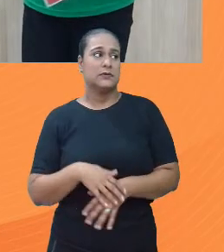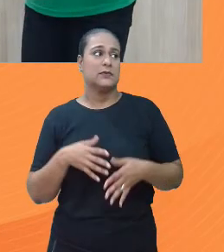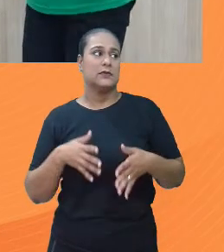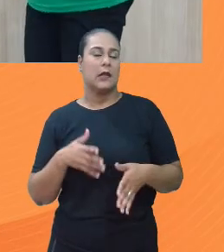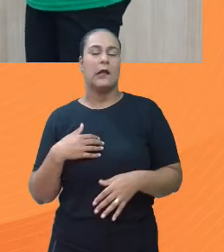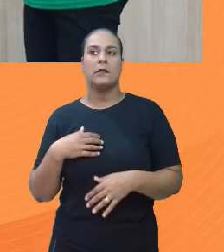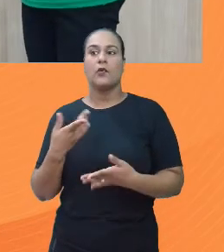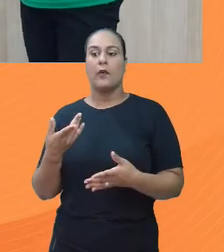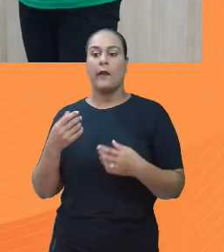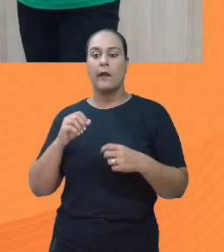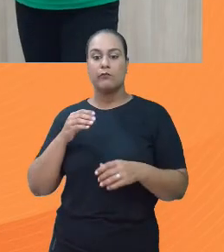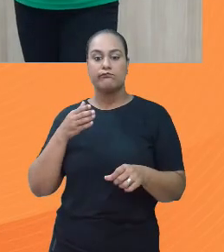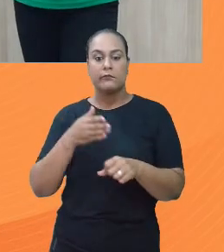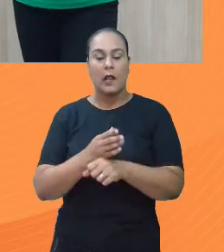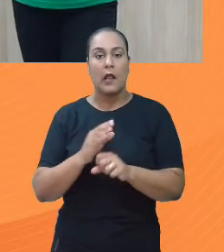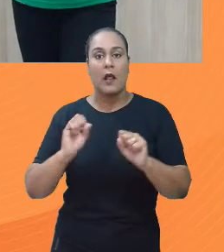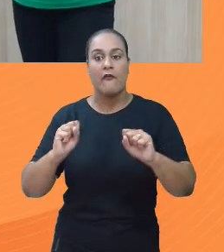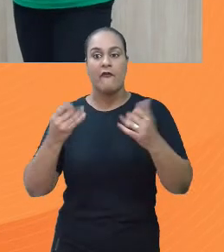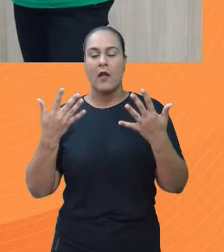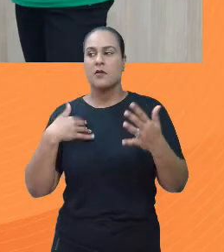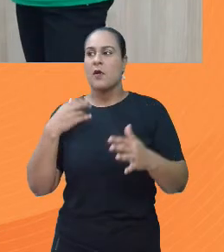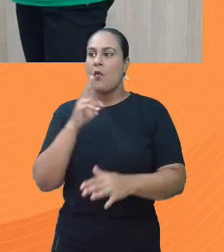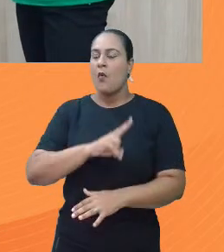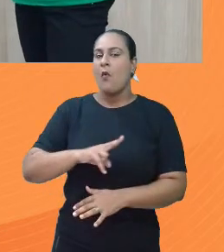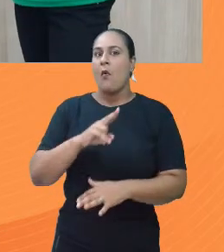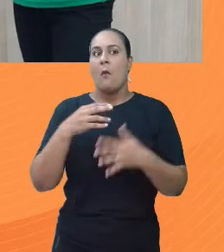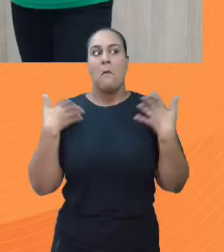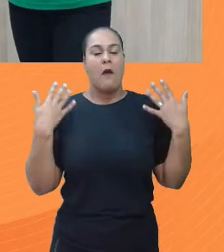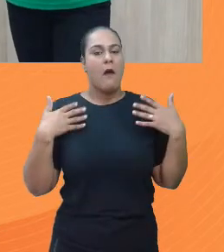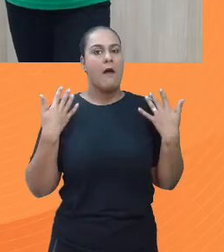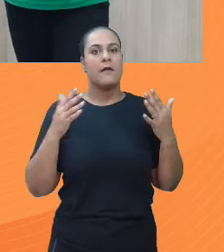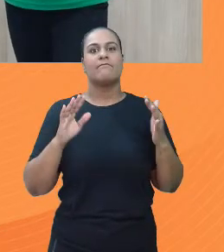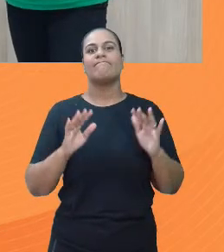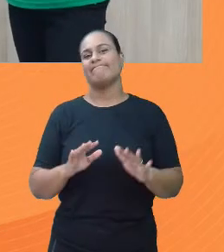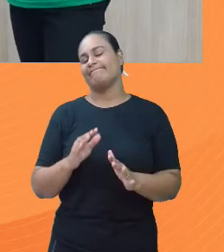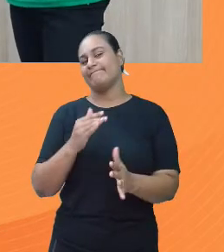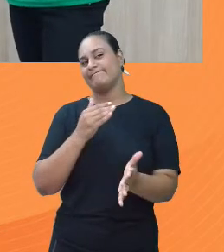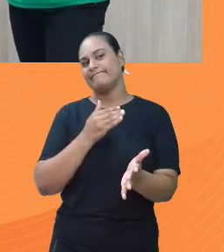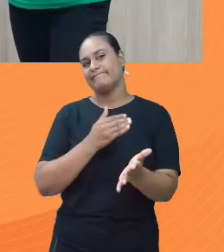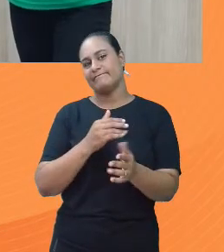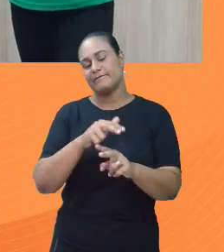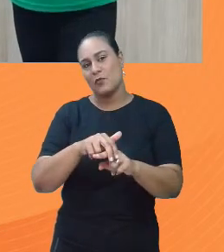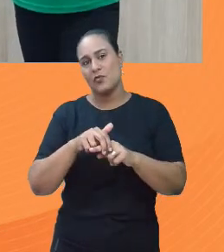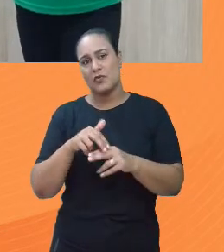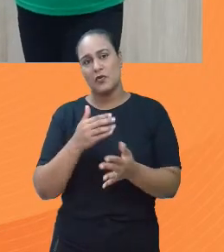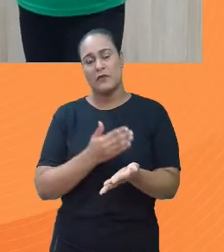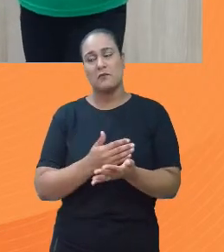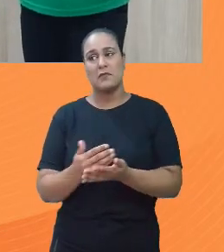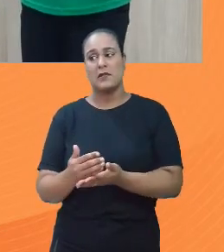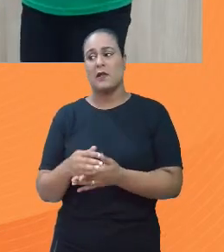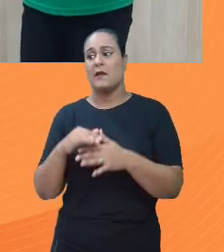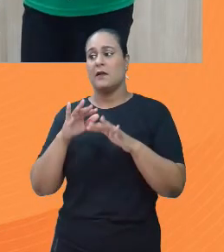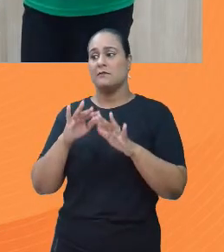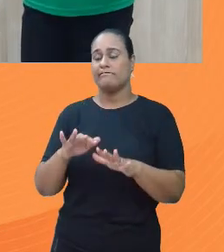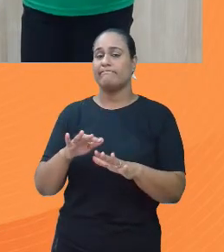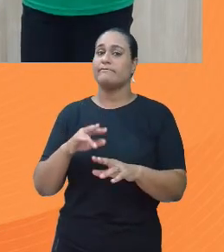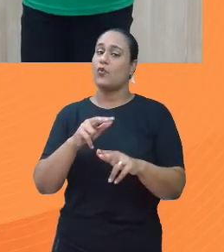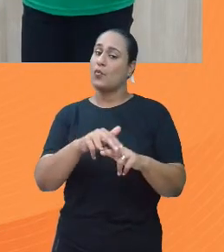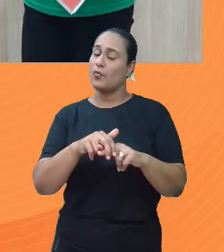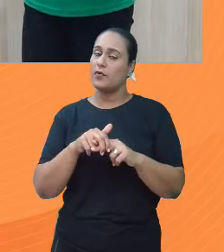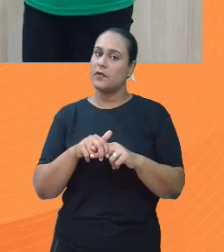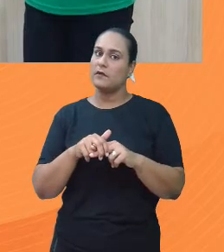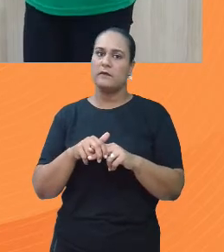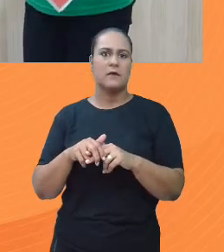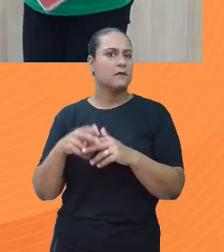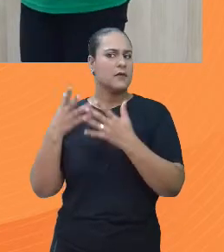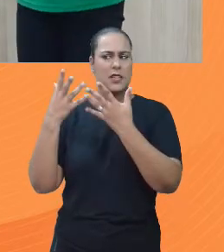causando. Então, são ações que muitas vezes começam, né, com uma grande desculpa, e aí vamos dizer